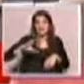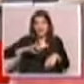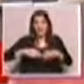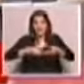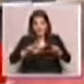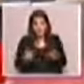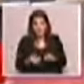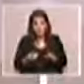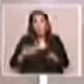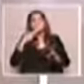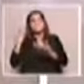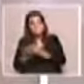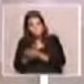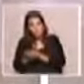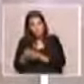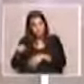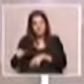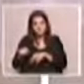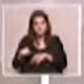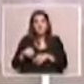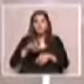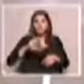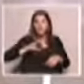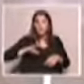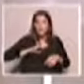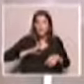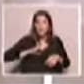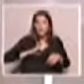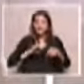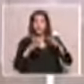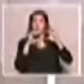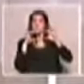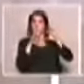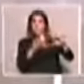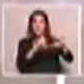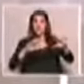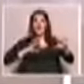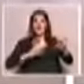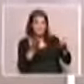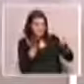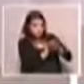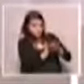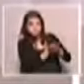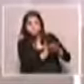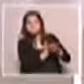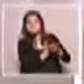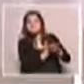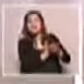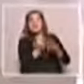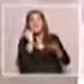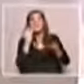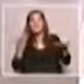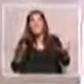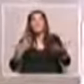conseguir ver o pão... A questão é, quando põe o queijo, consegue ver o pão ou fica não, com uma... Não, tem que ser honesta, claro que não. É que repare, queremos de barrado